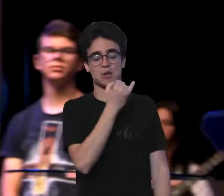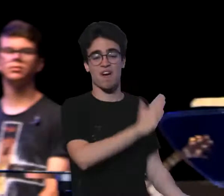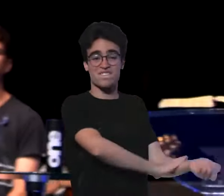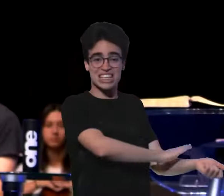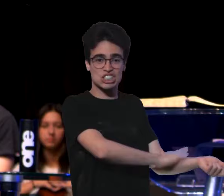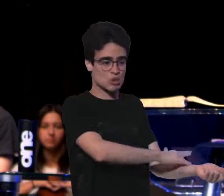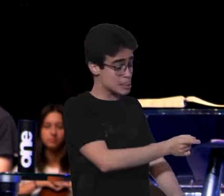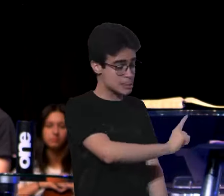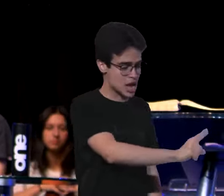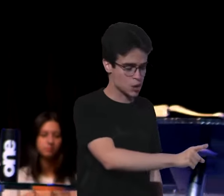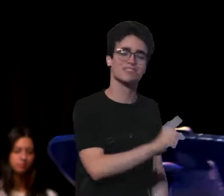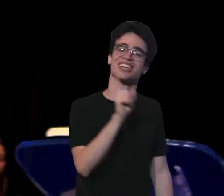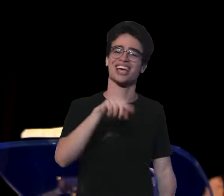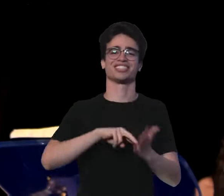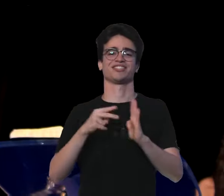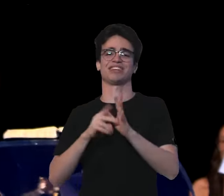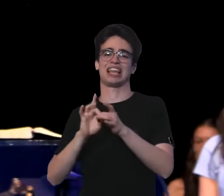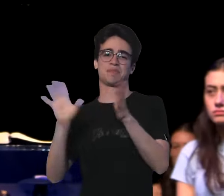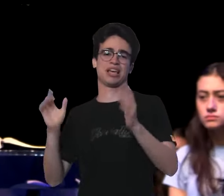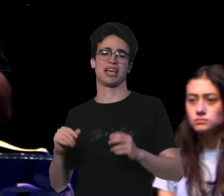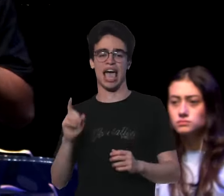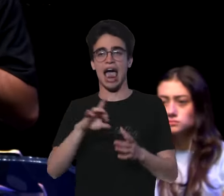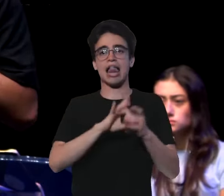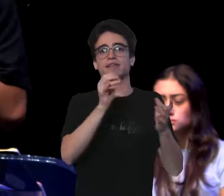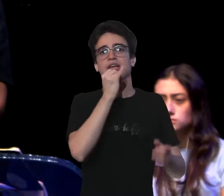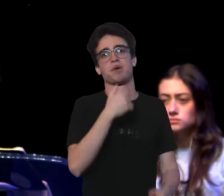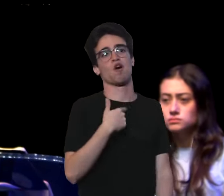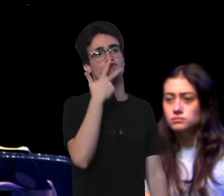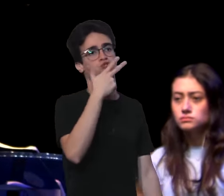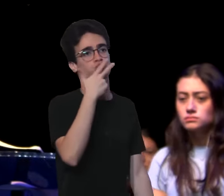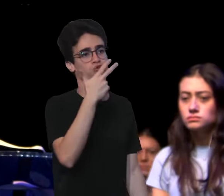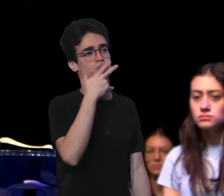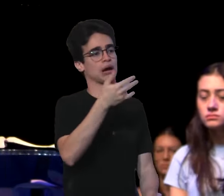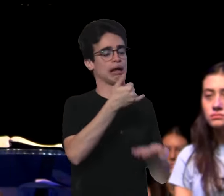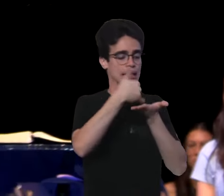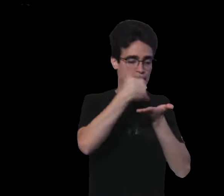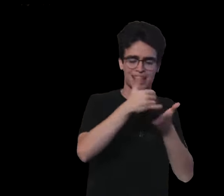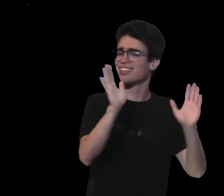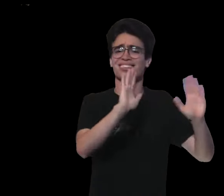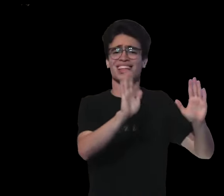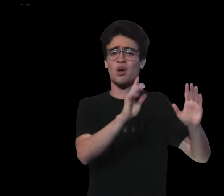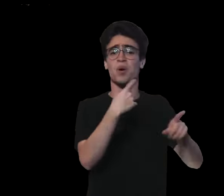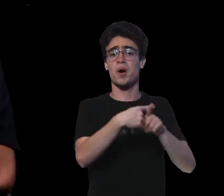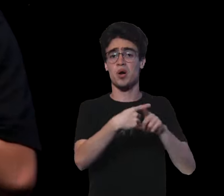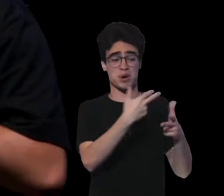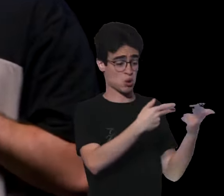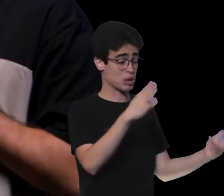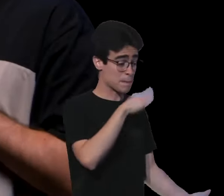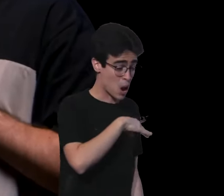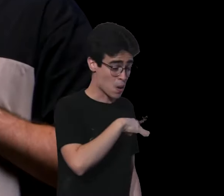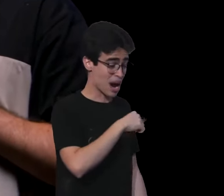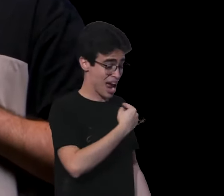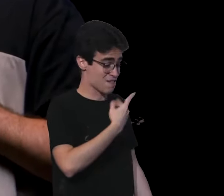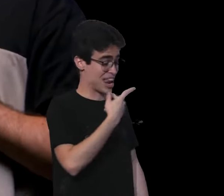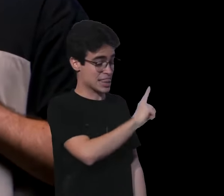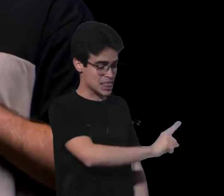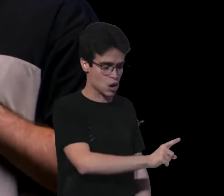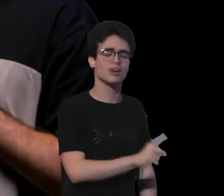vícios. Isso é liberdade. Liberdade não é fumar o que você quiser, fazer o que você quiser. Não, é você conseguir dizer não para coisas que te fazem mal. Isso é